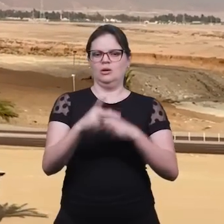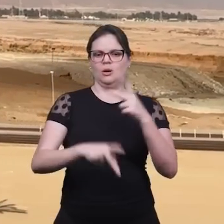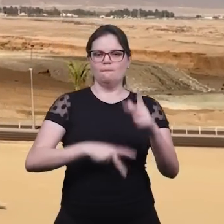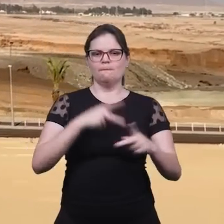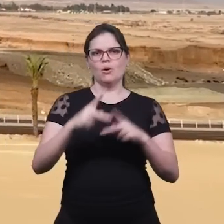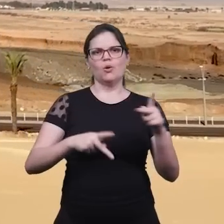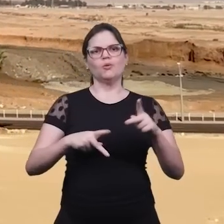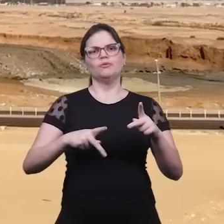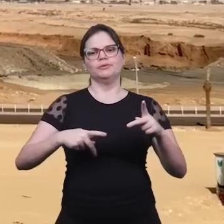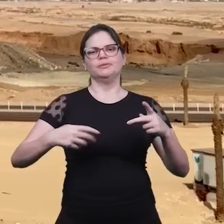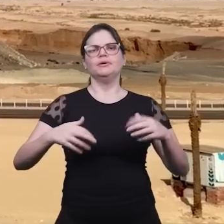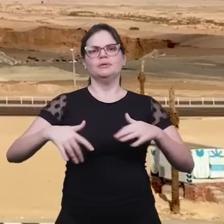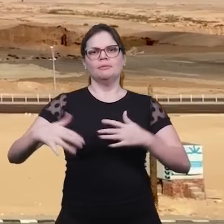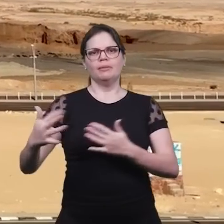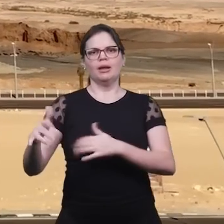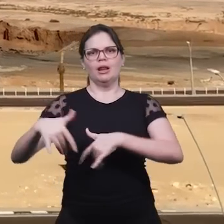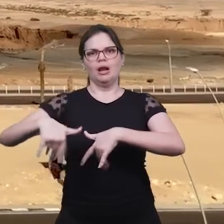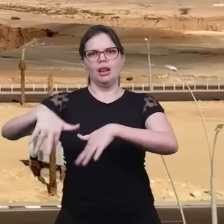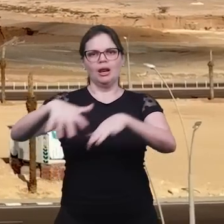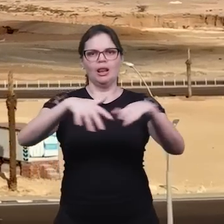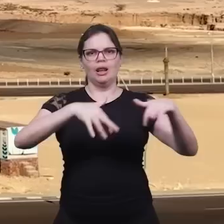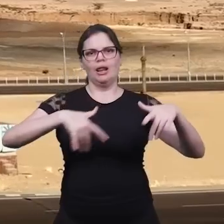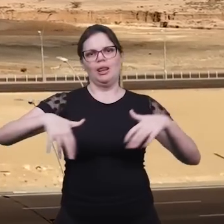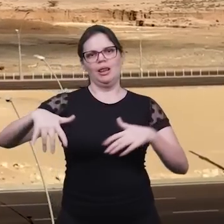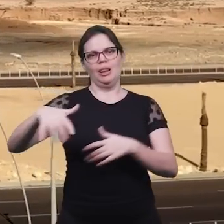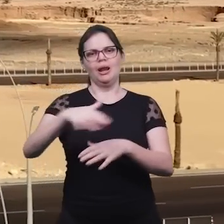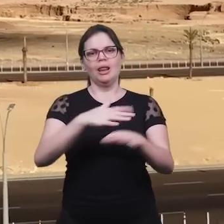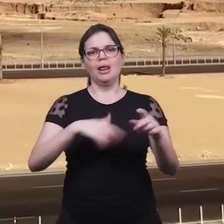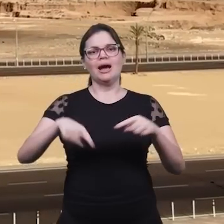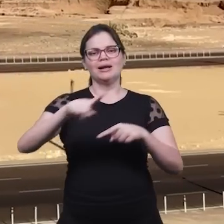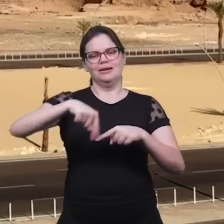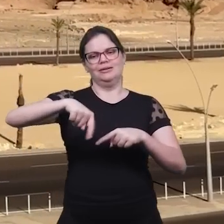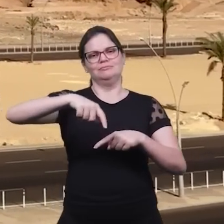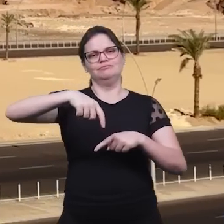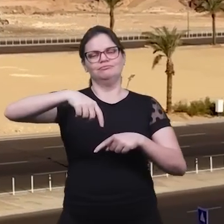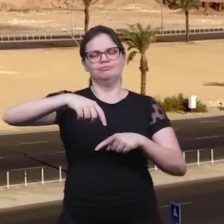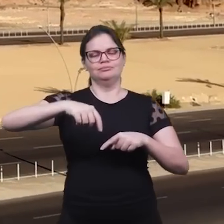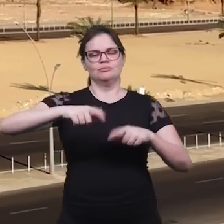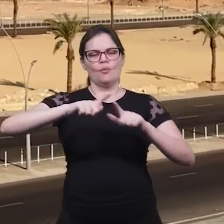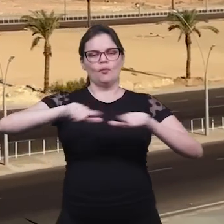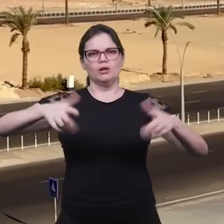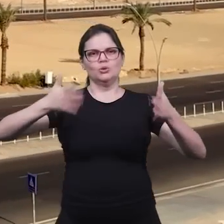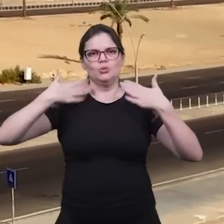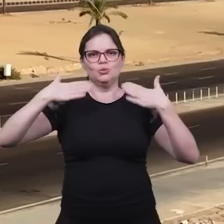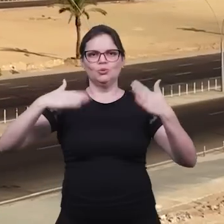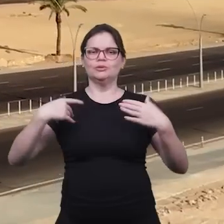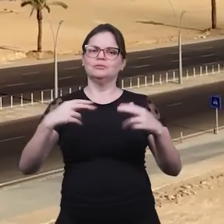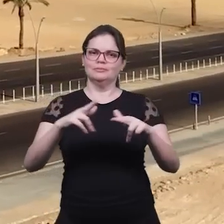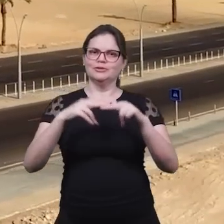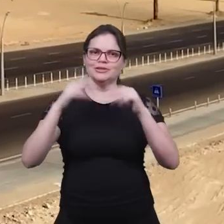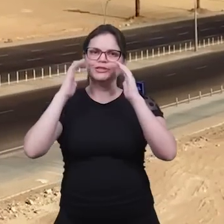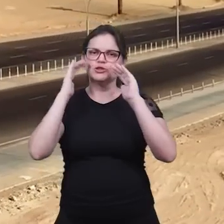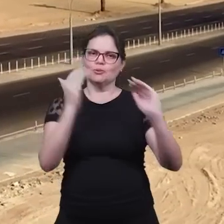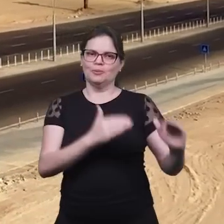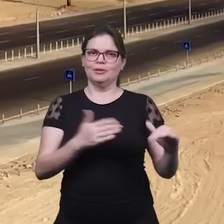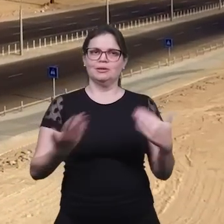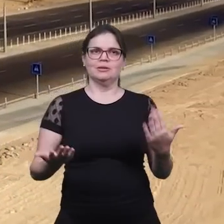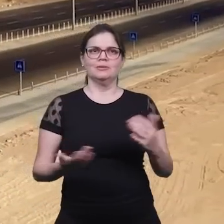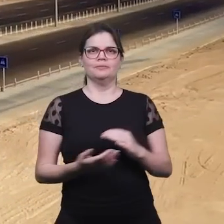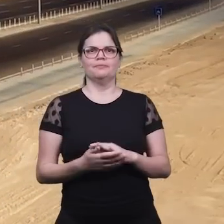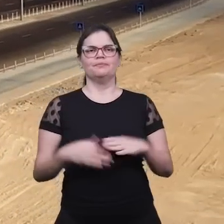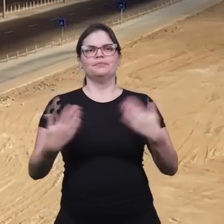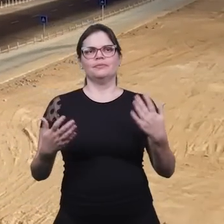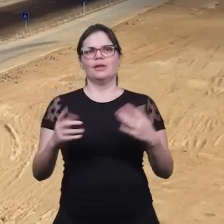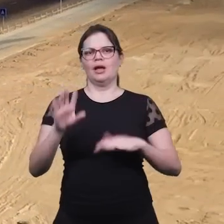no deserto por isso, né? Exatamente. Isso é a desobediência que faz obediência, atrasar a vida. Às vezes